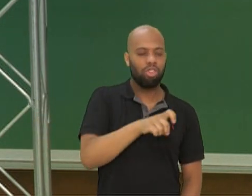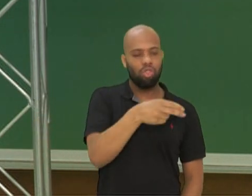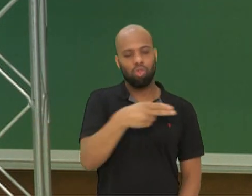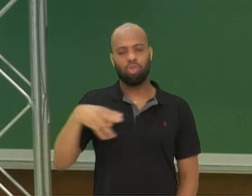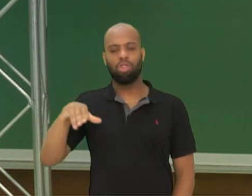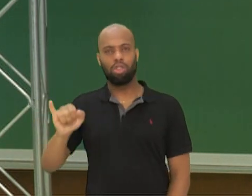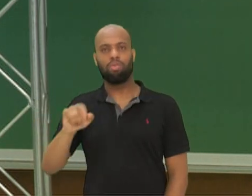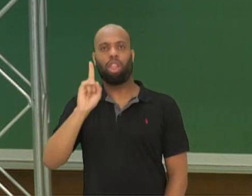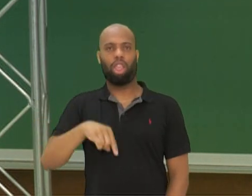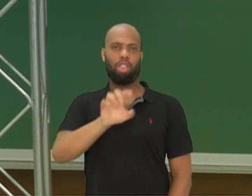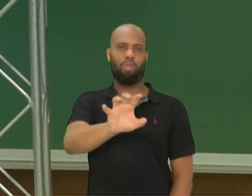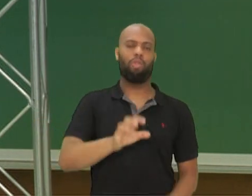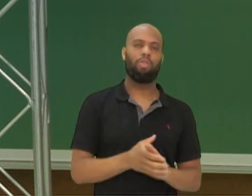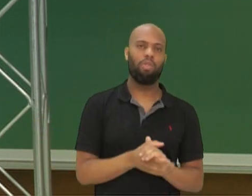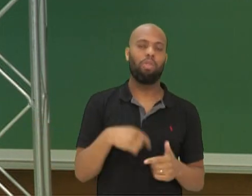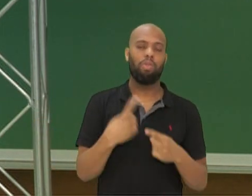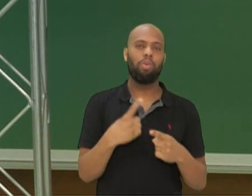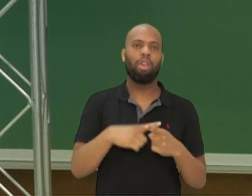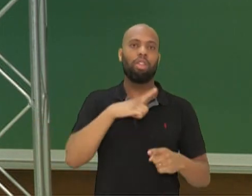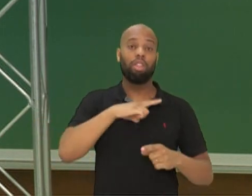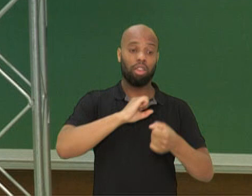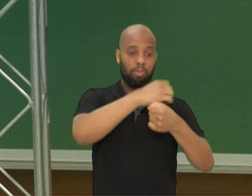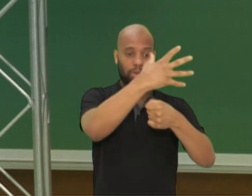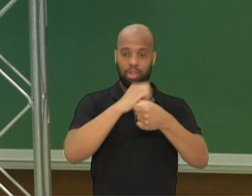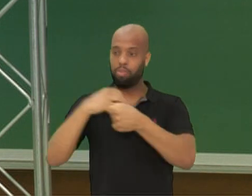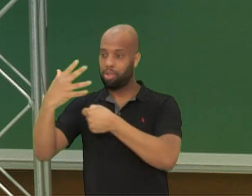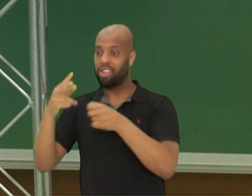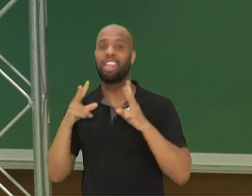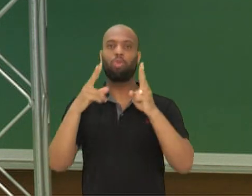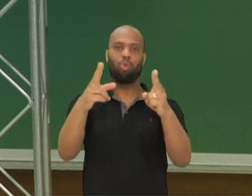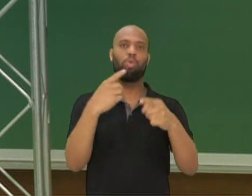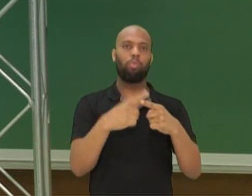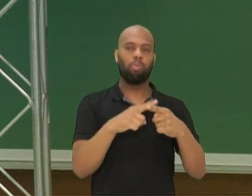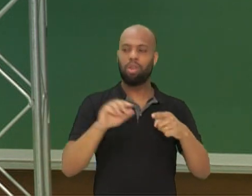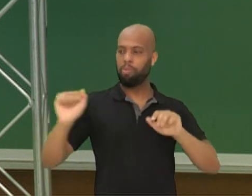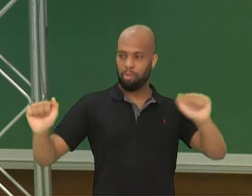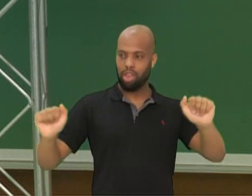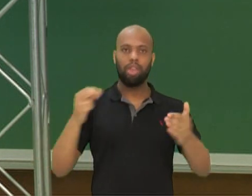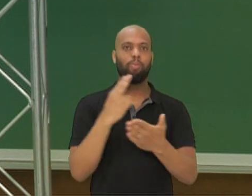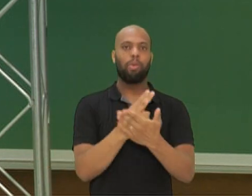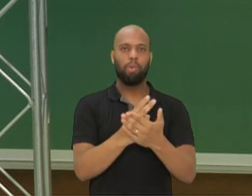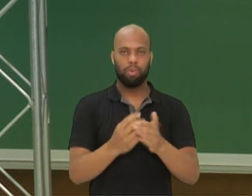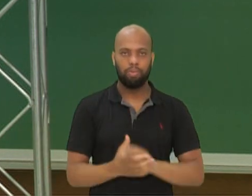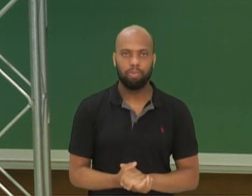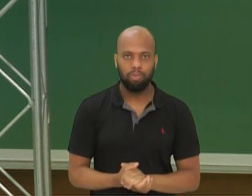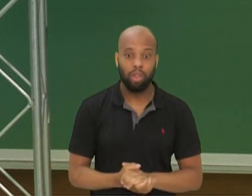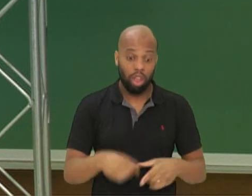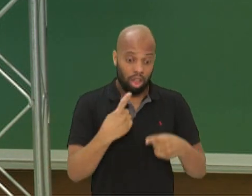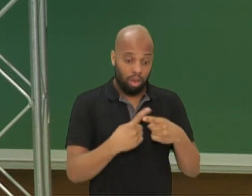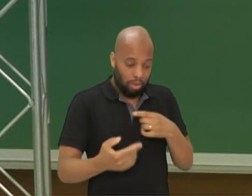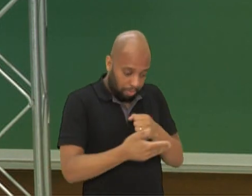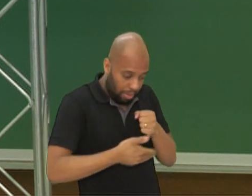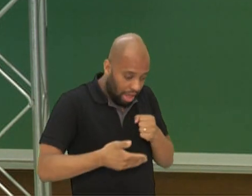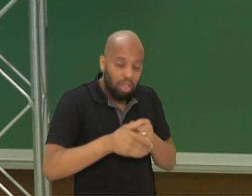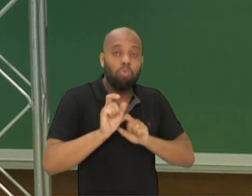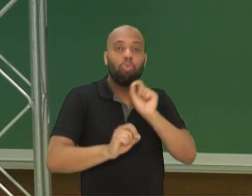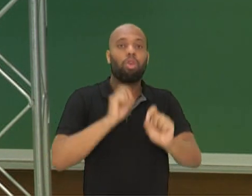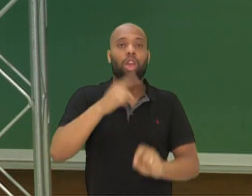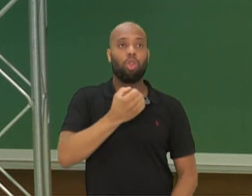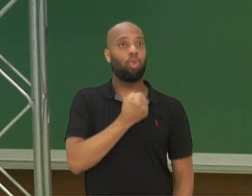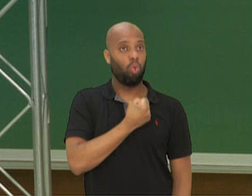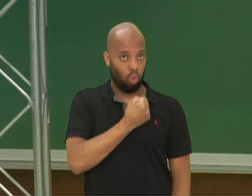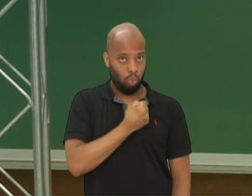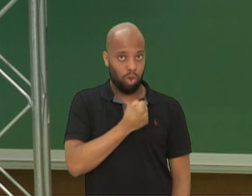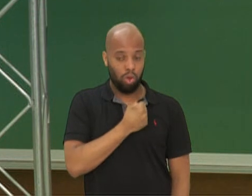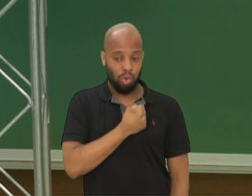seja, iguala os expoentes, já que as bases estão iguais. Lembrando que a base é um